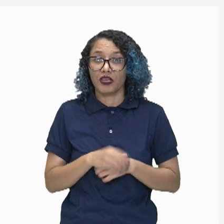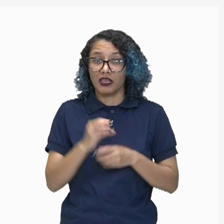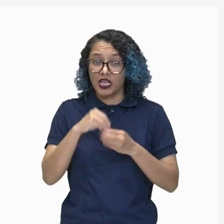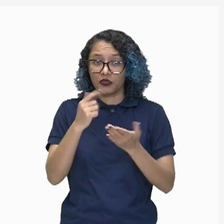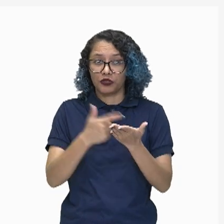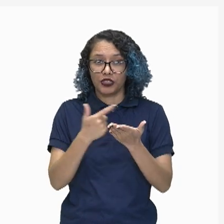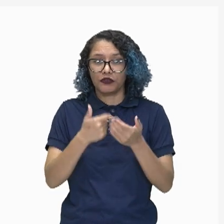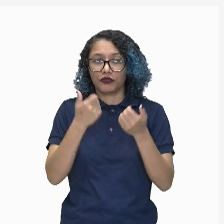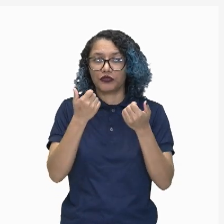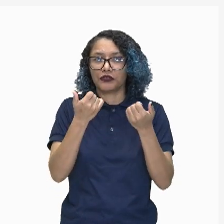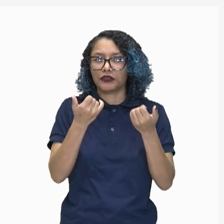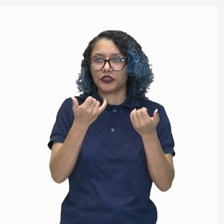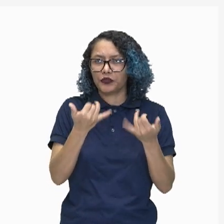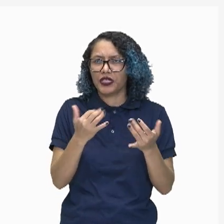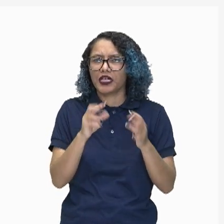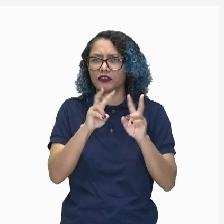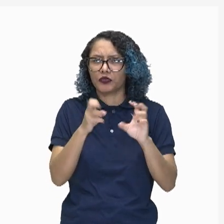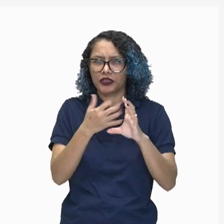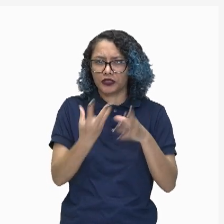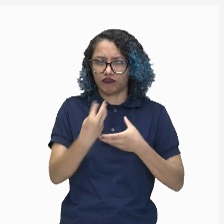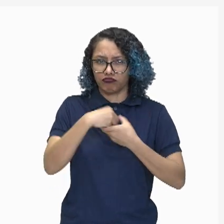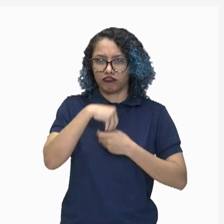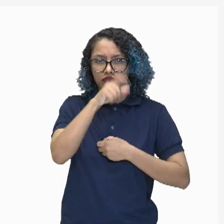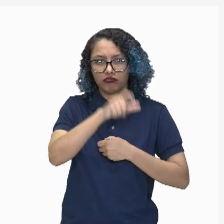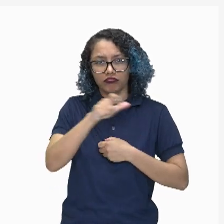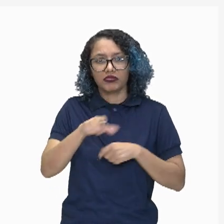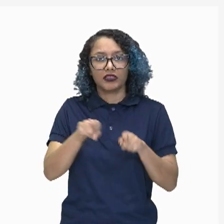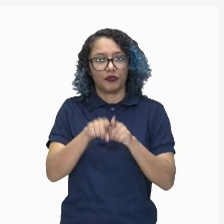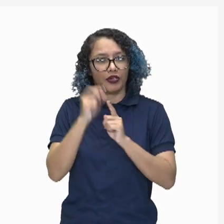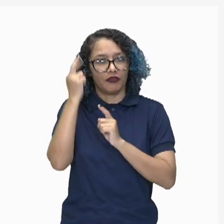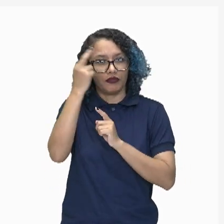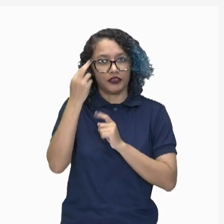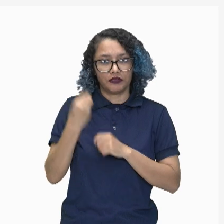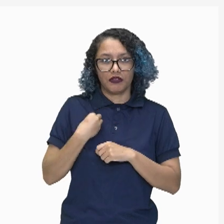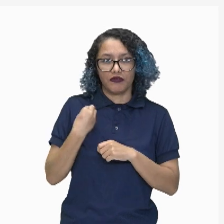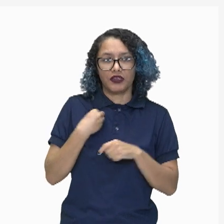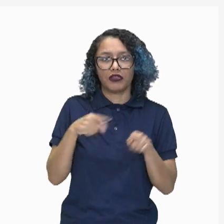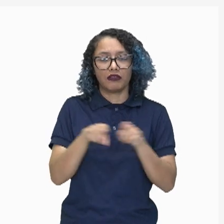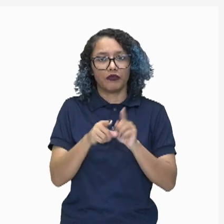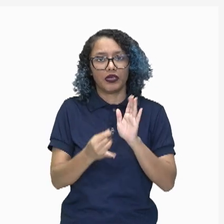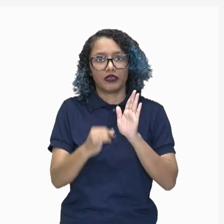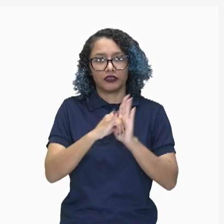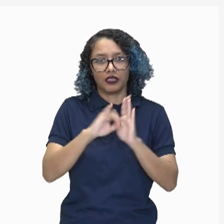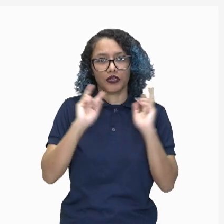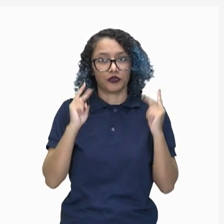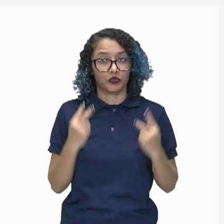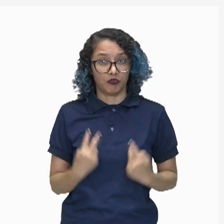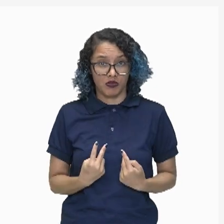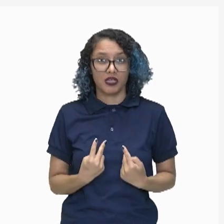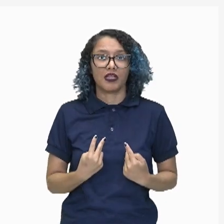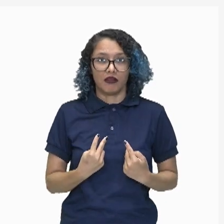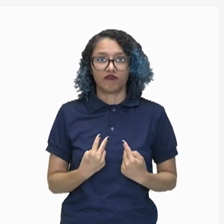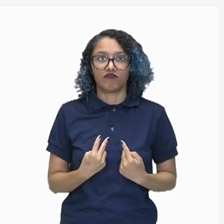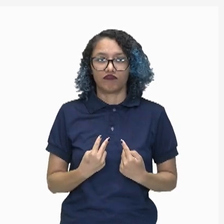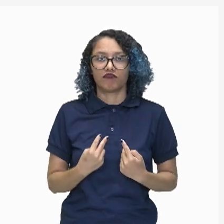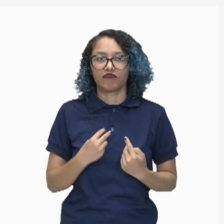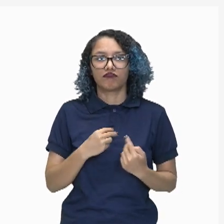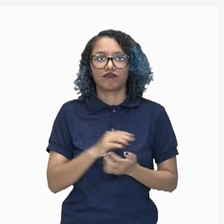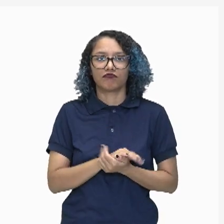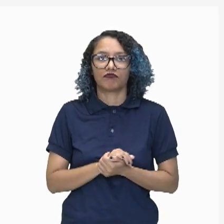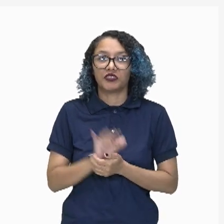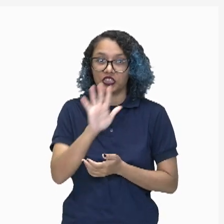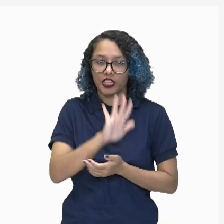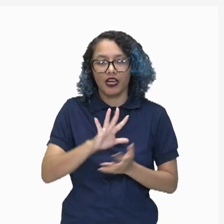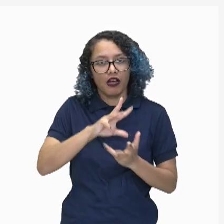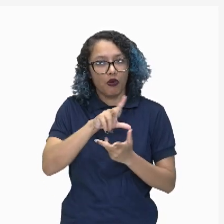interioridade dos personagens, refletindo sobre a existência e a identidade humana de forma universal. A Clarice voltou muito à cena que